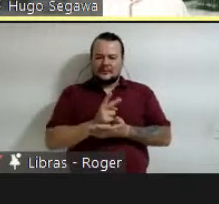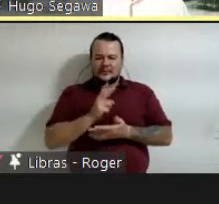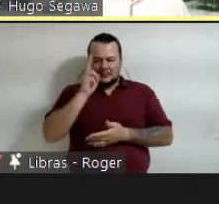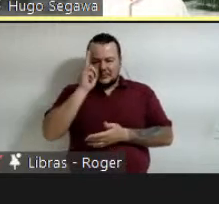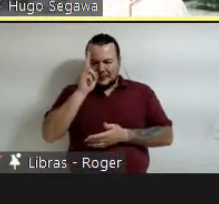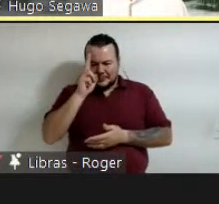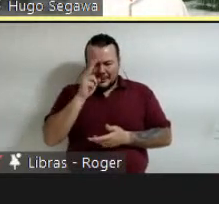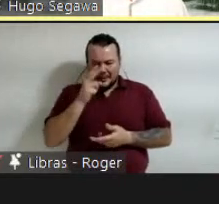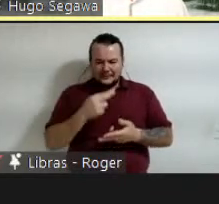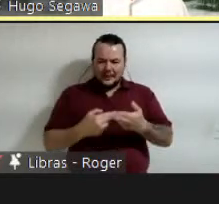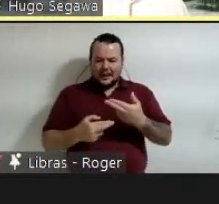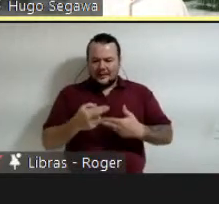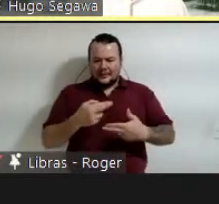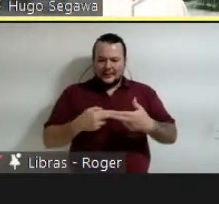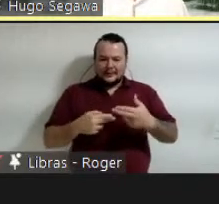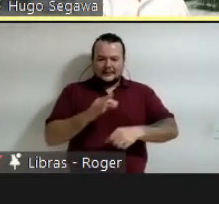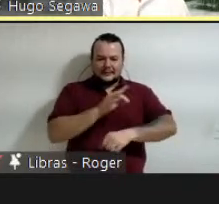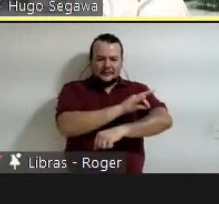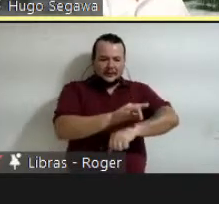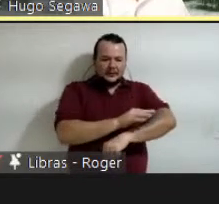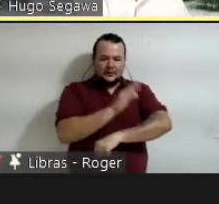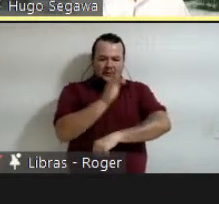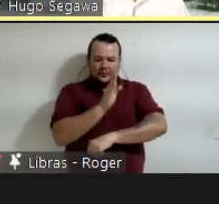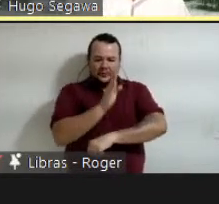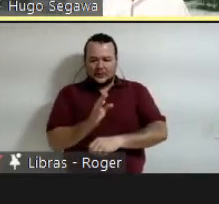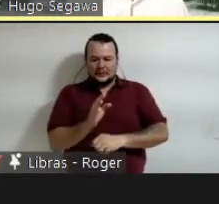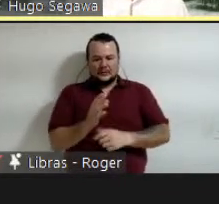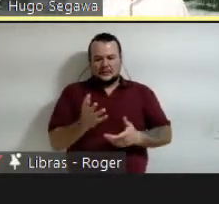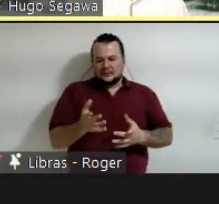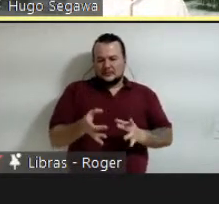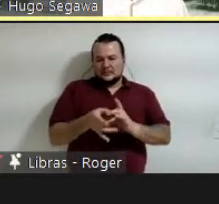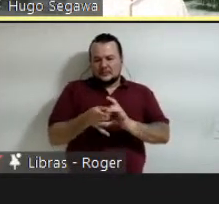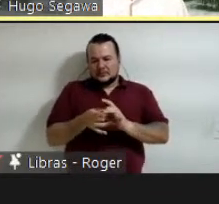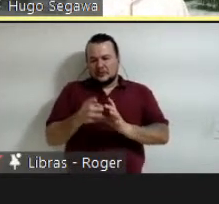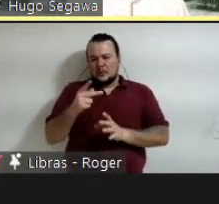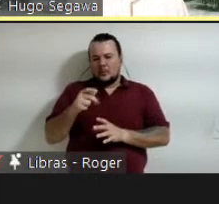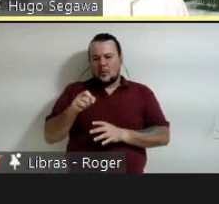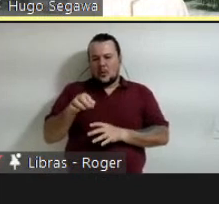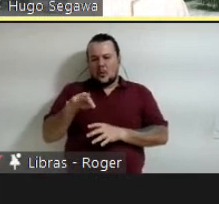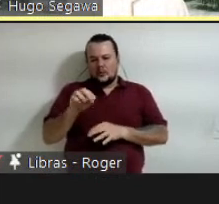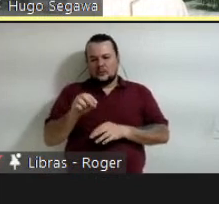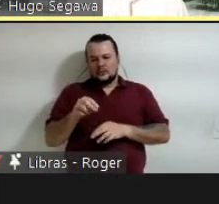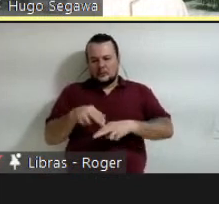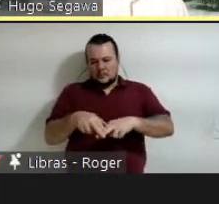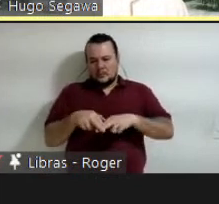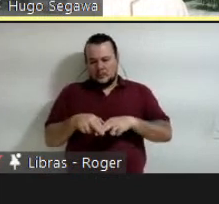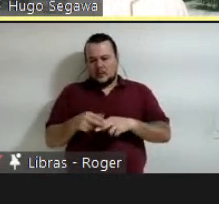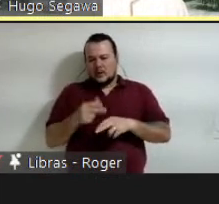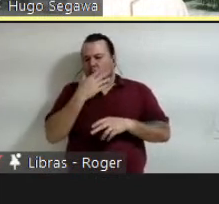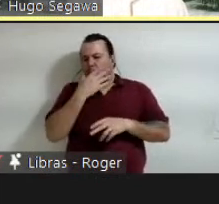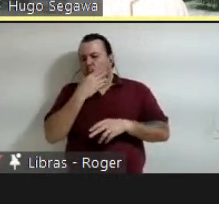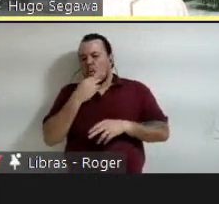com a arquitetura do Porto. Não é à toa que o Delfim Amorim veio para o Brasil.